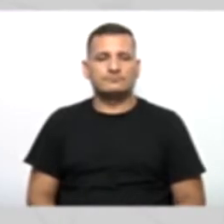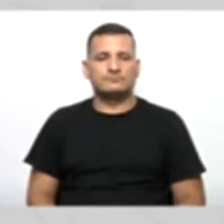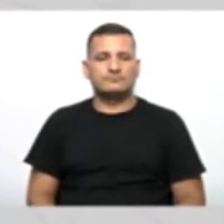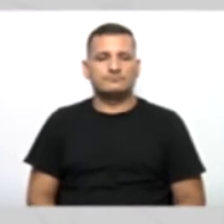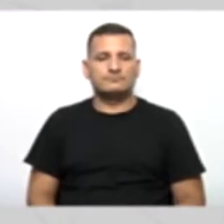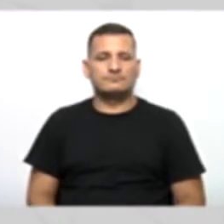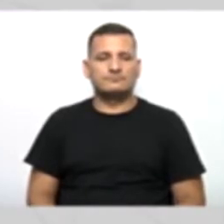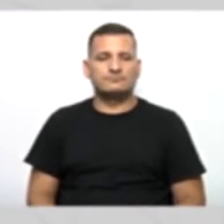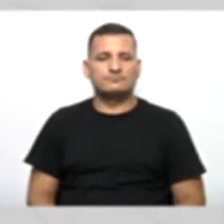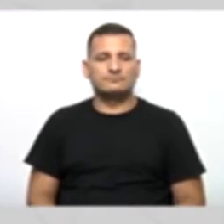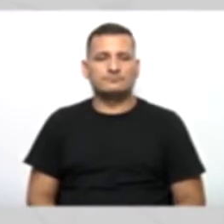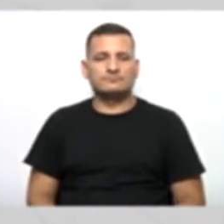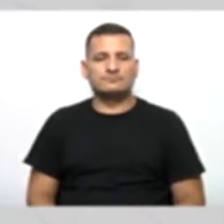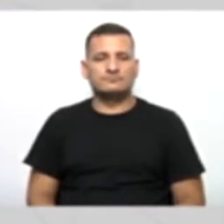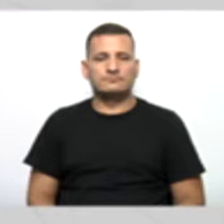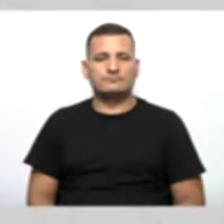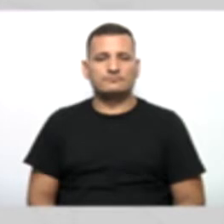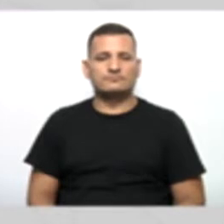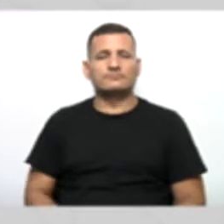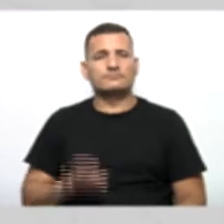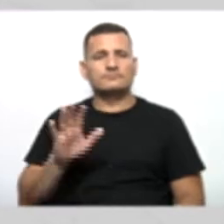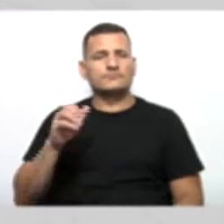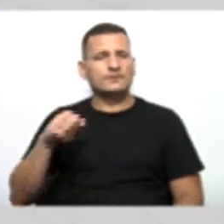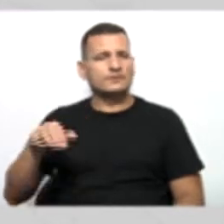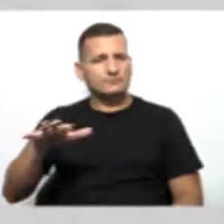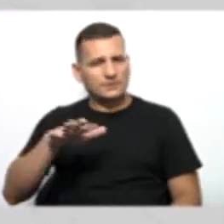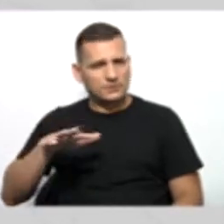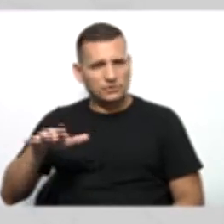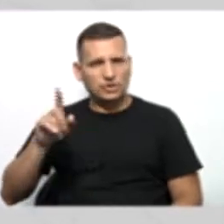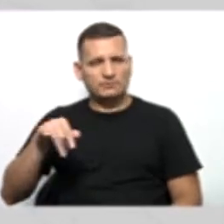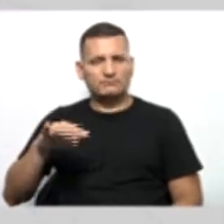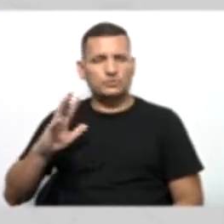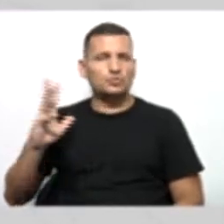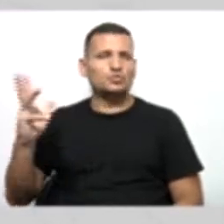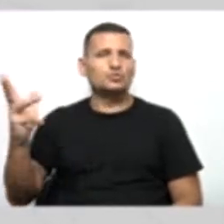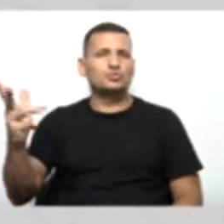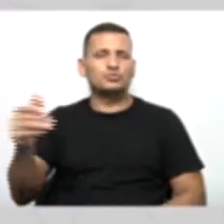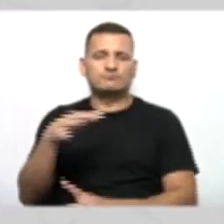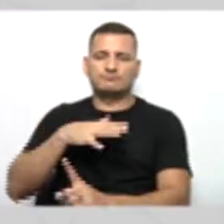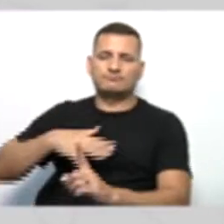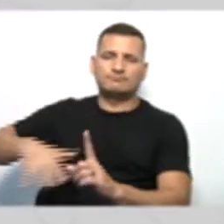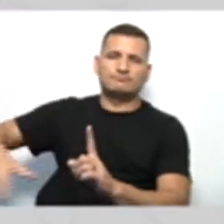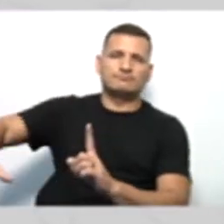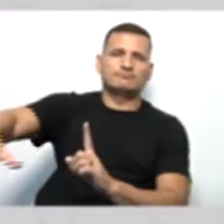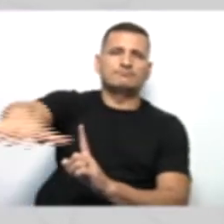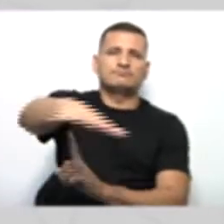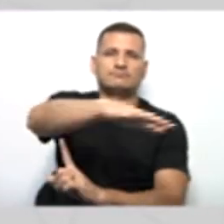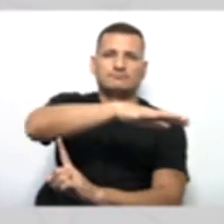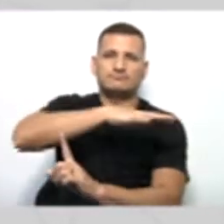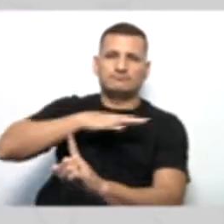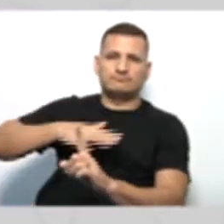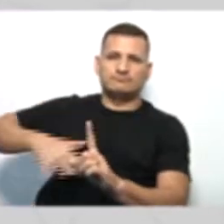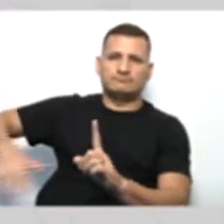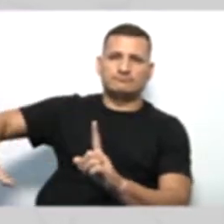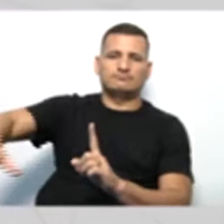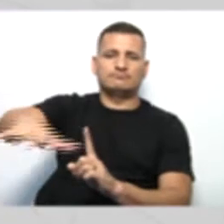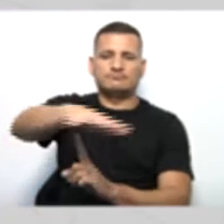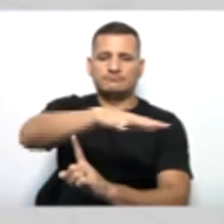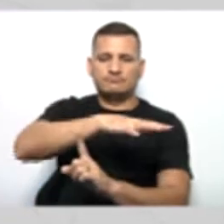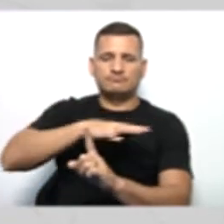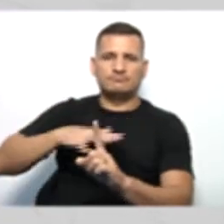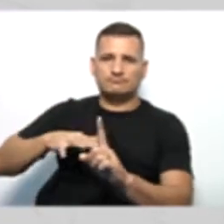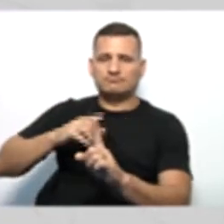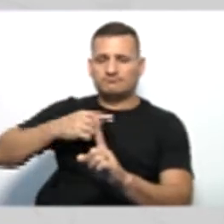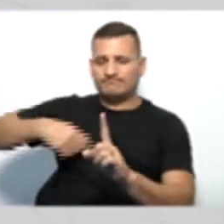Então, o meio ambiente pode ser entendido como tudo aquilo que está ao nosso redor. Tudo que você tem na sua volta, ao seu entorno,